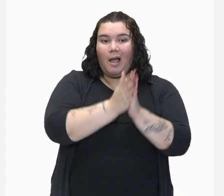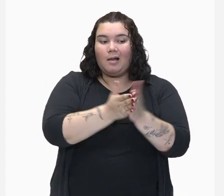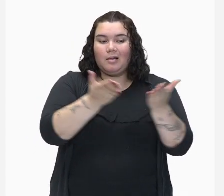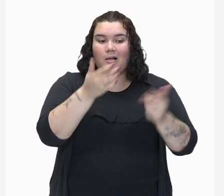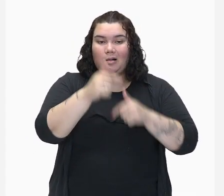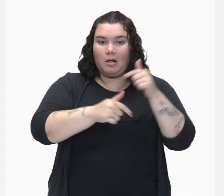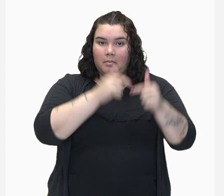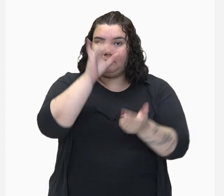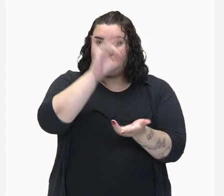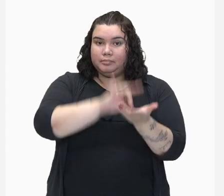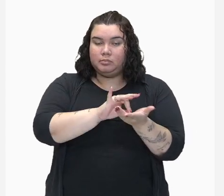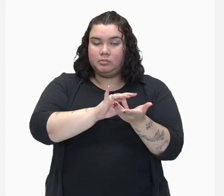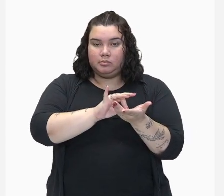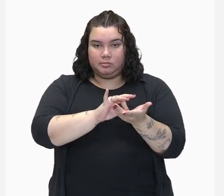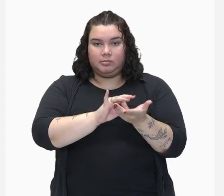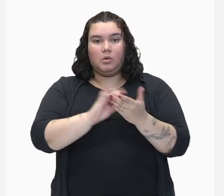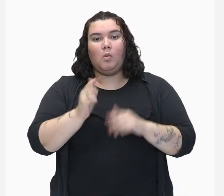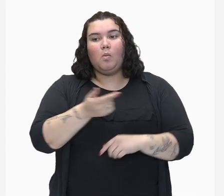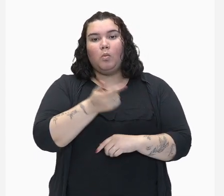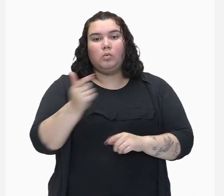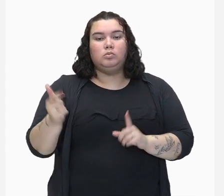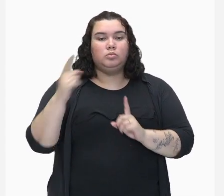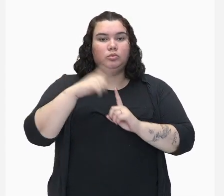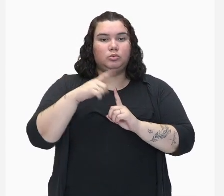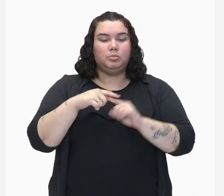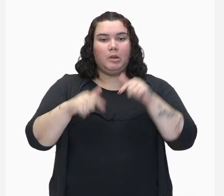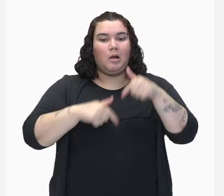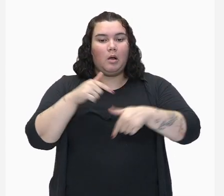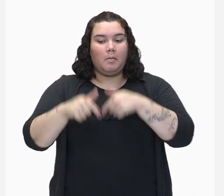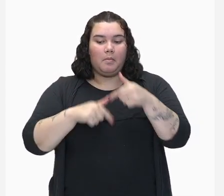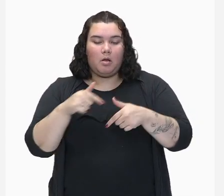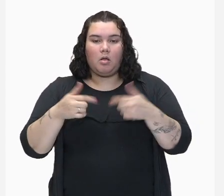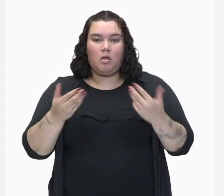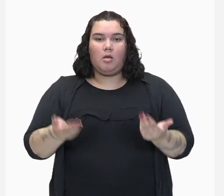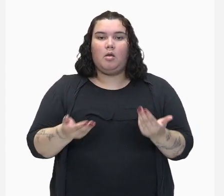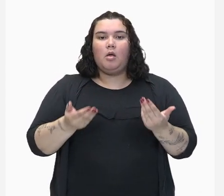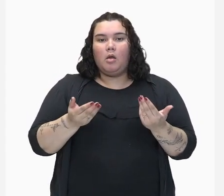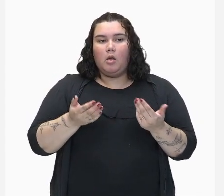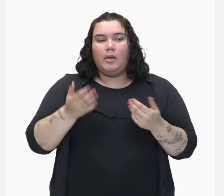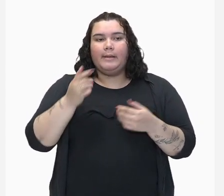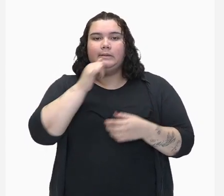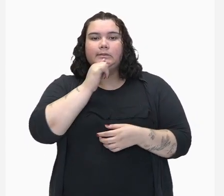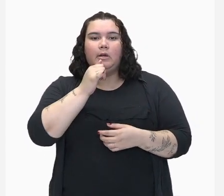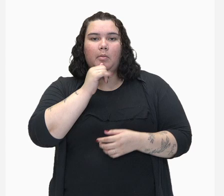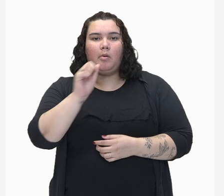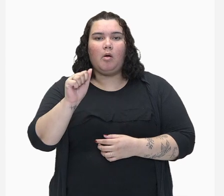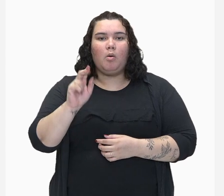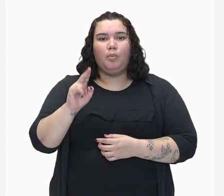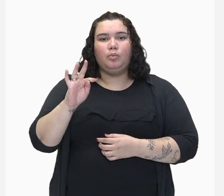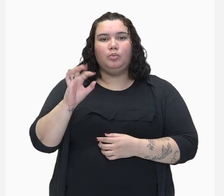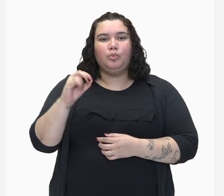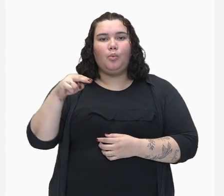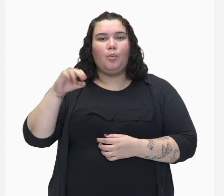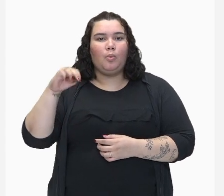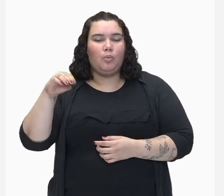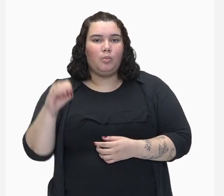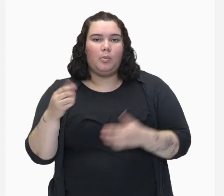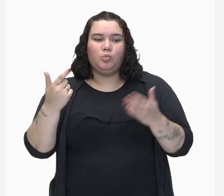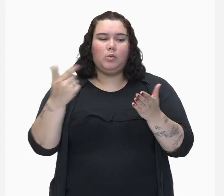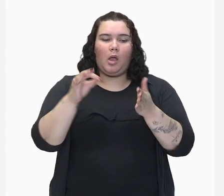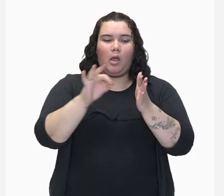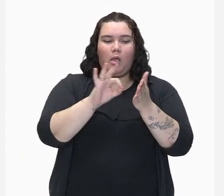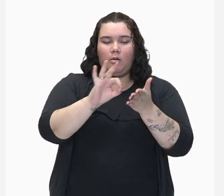que estão relacionados mais a serviços autônomos, né, e que não tem necessariamente